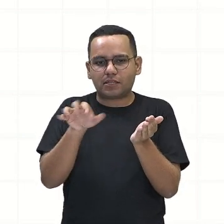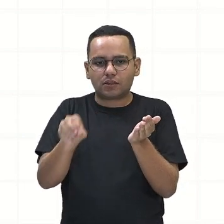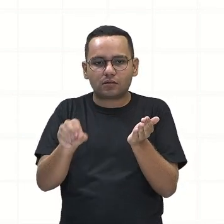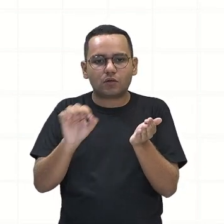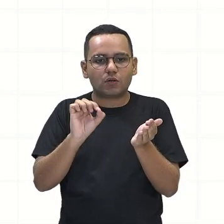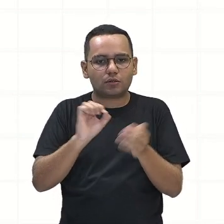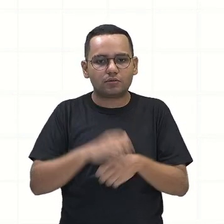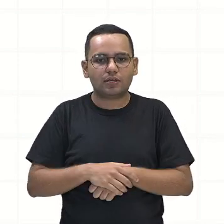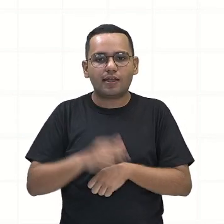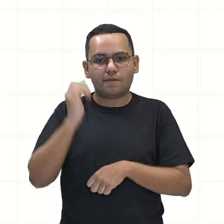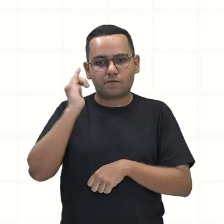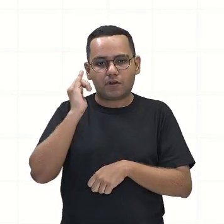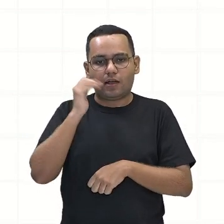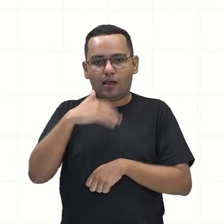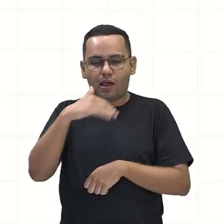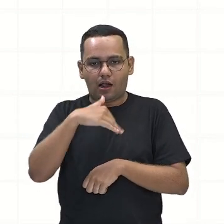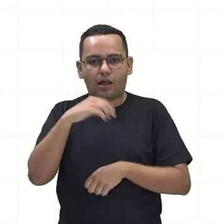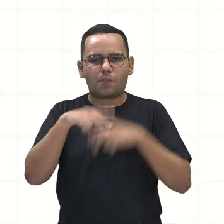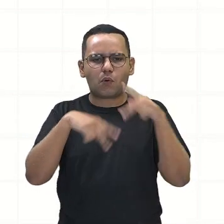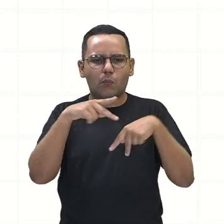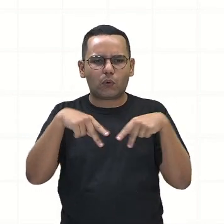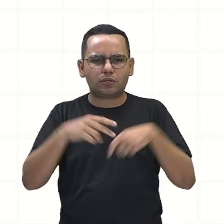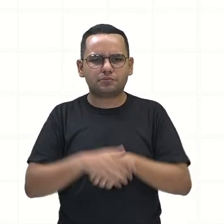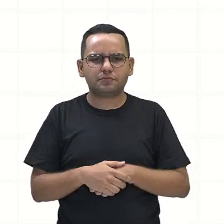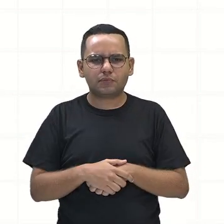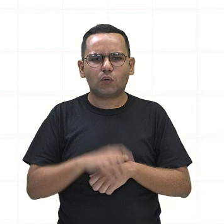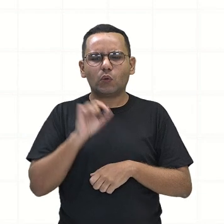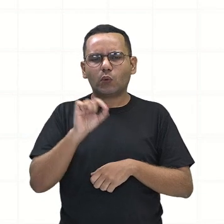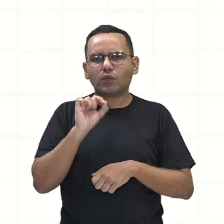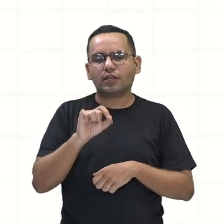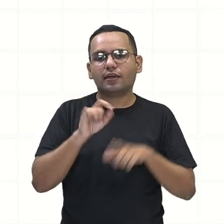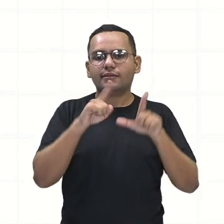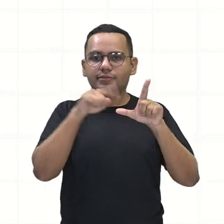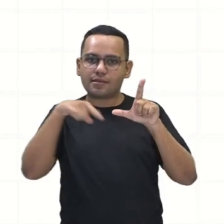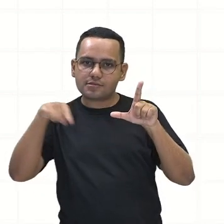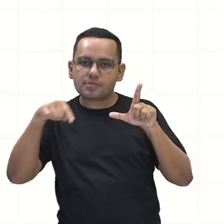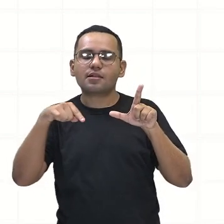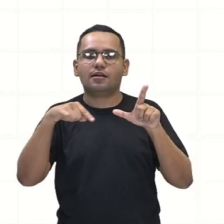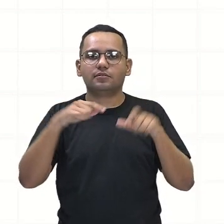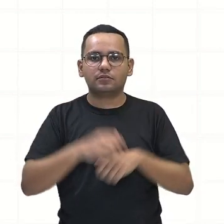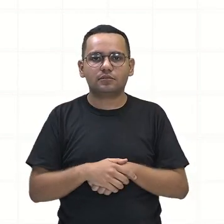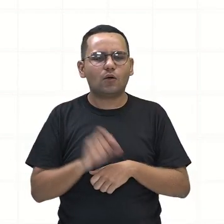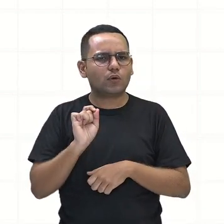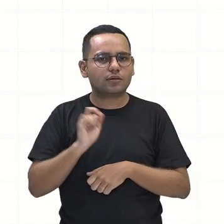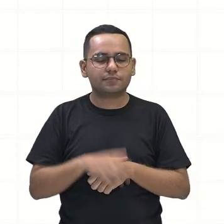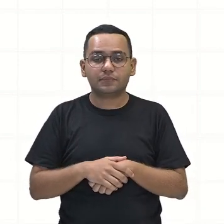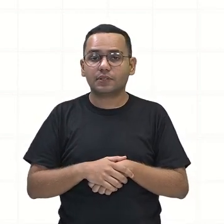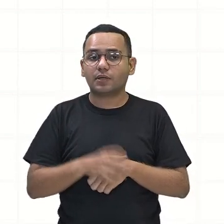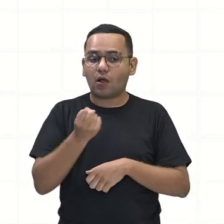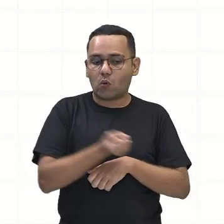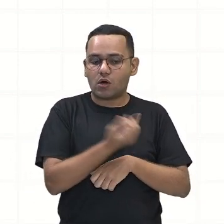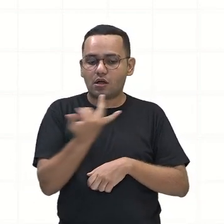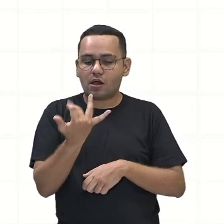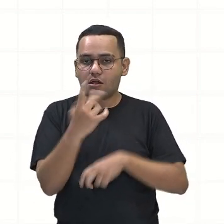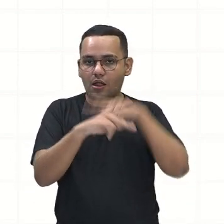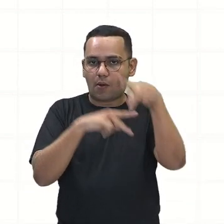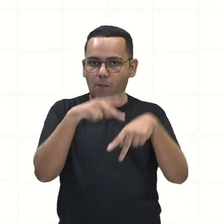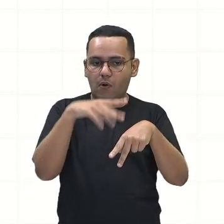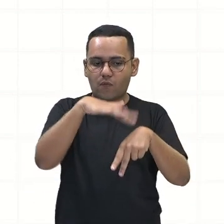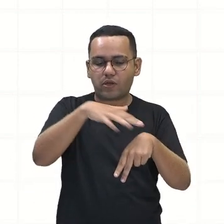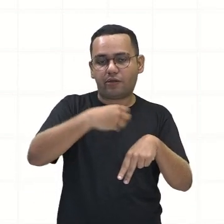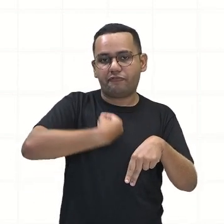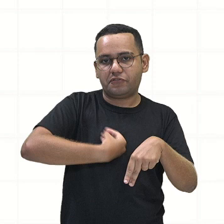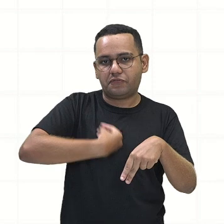densidade populacional. Professor, o que é densidade? Quer dizer a quantidade de pessoas que haviam na região. Então,